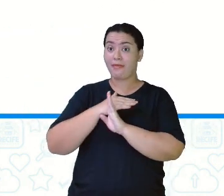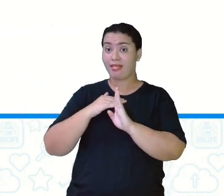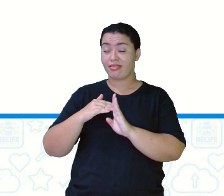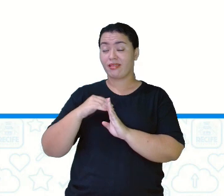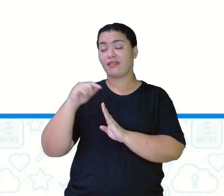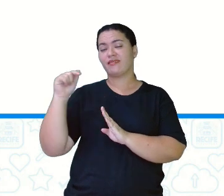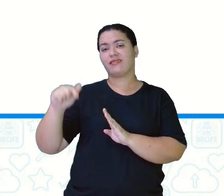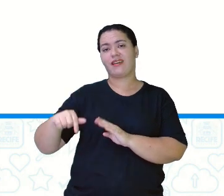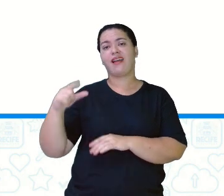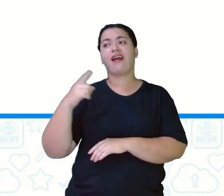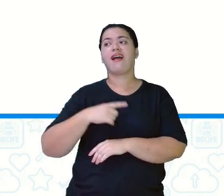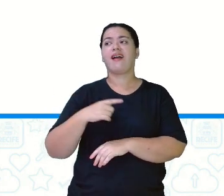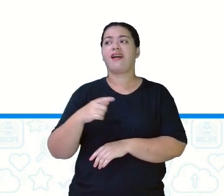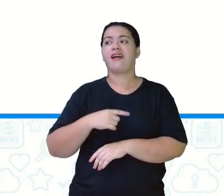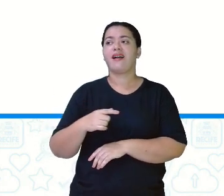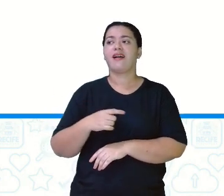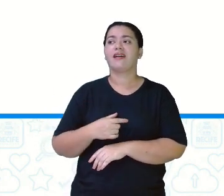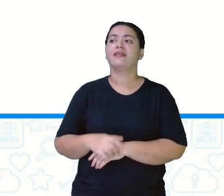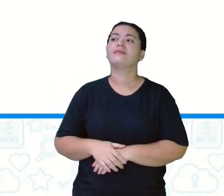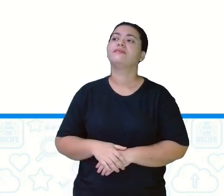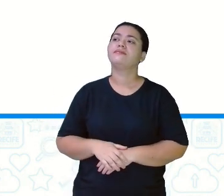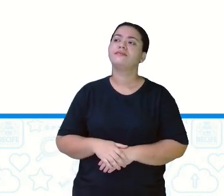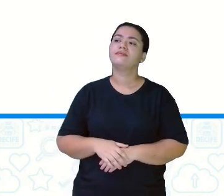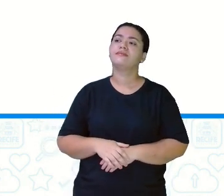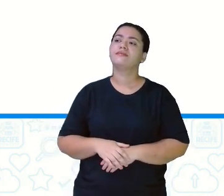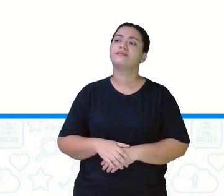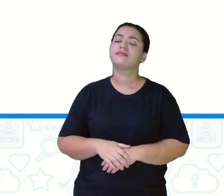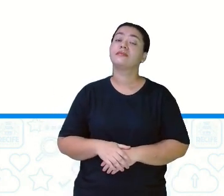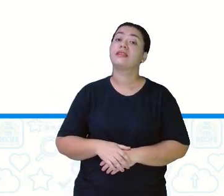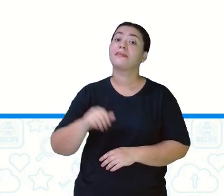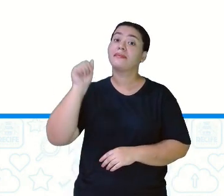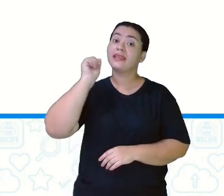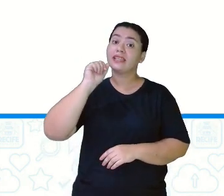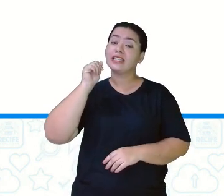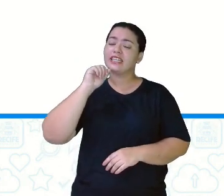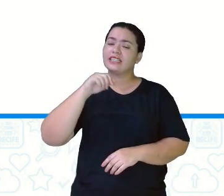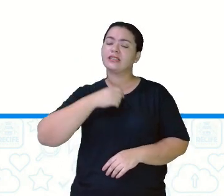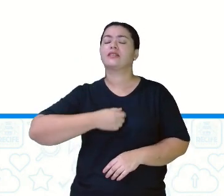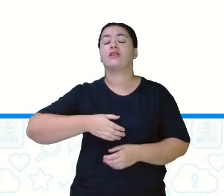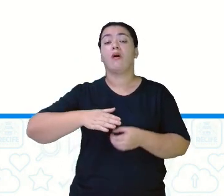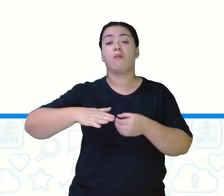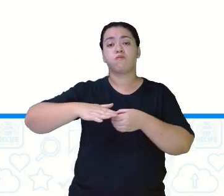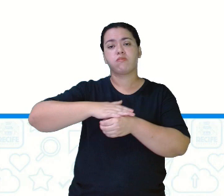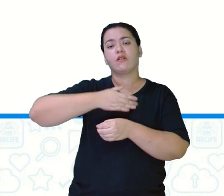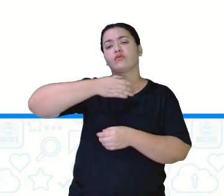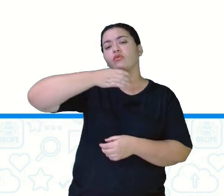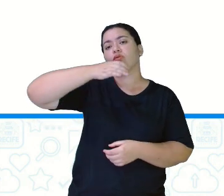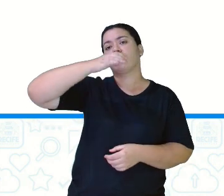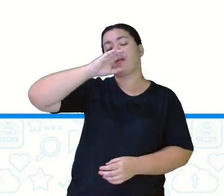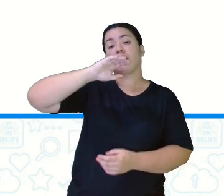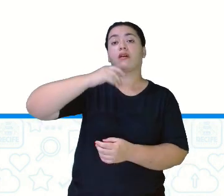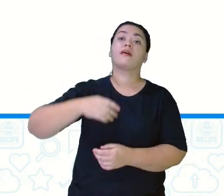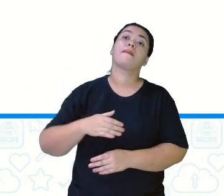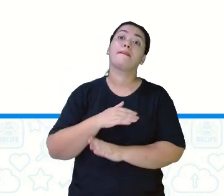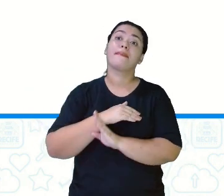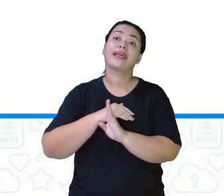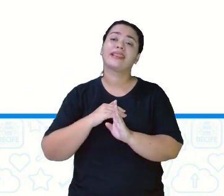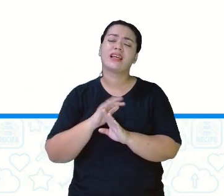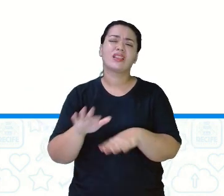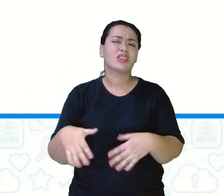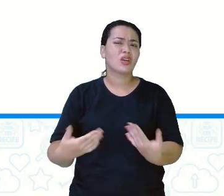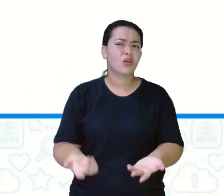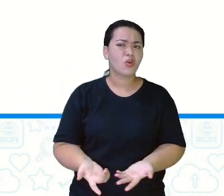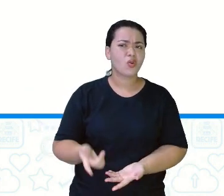é justamente ali, ó, aquela parte. Aí, ó, Ana estava com um copo cheio de água e tomou a metade. Que